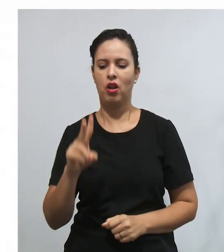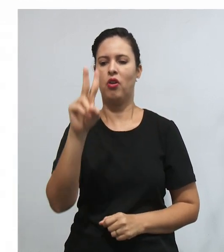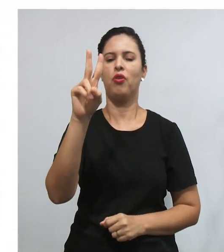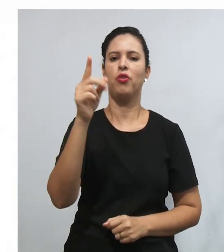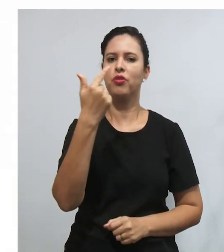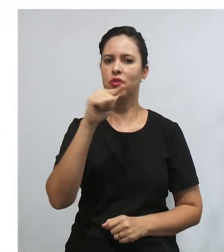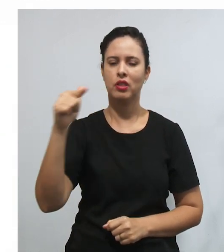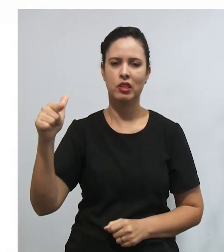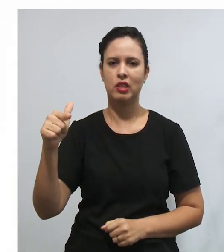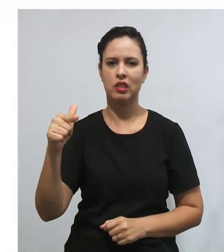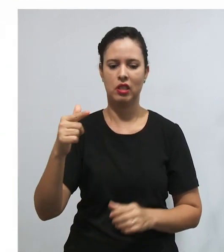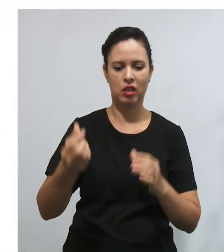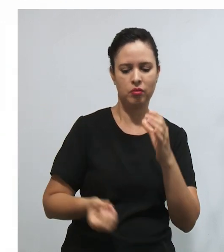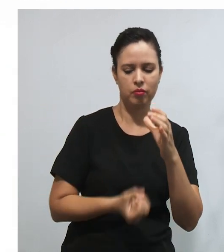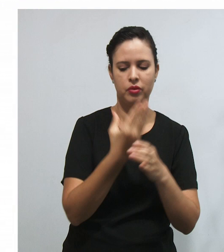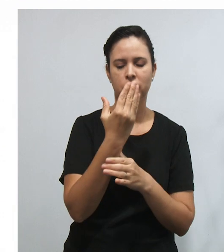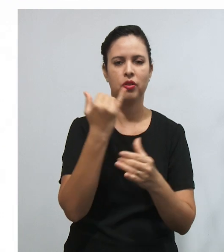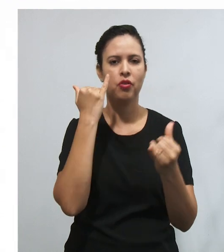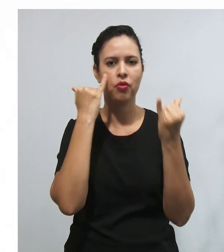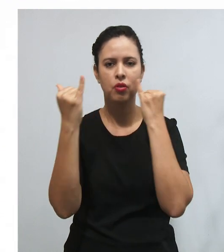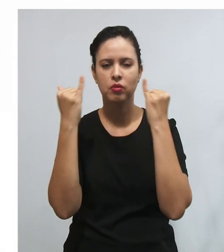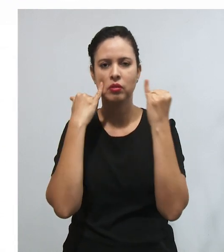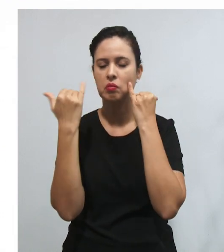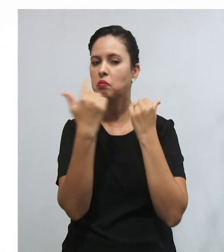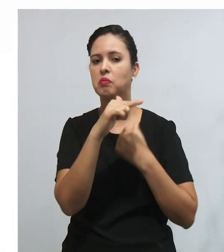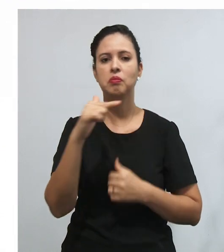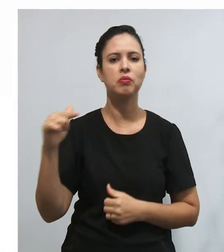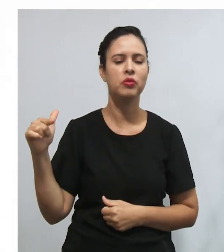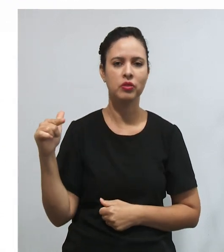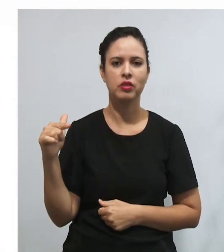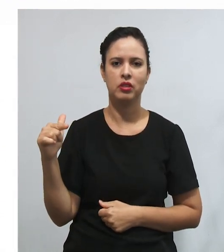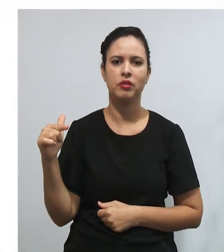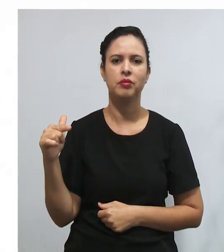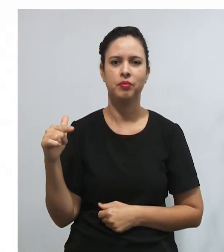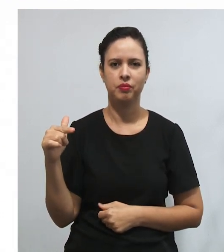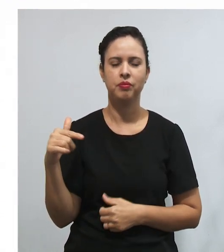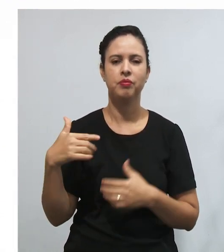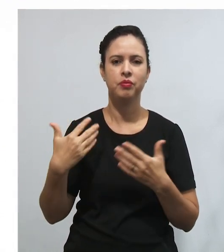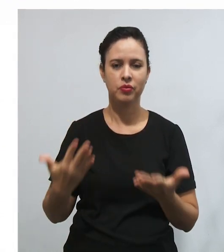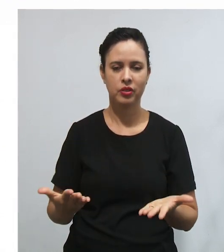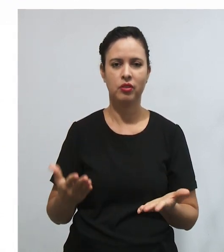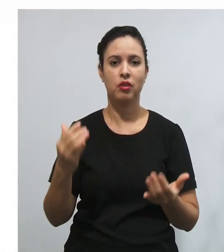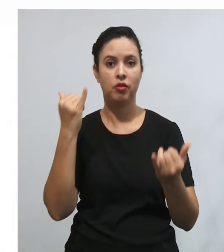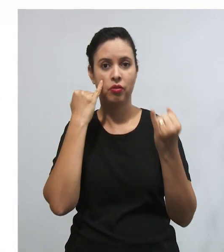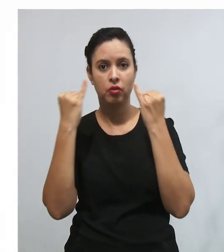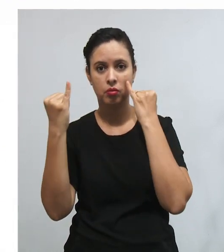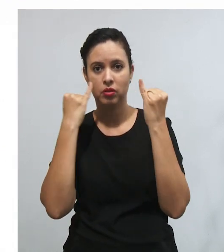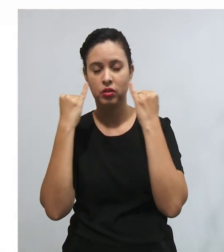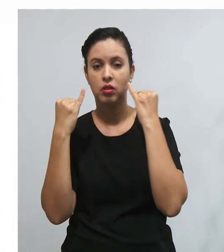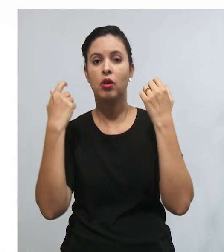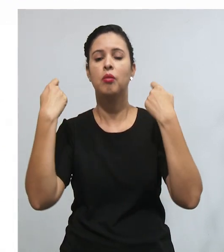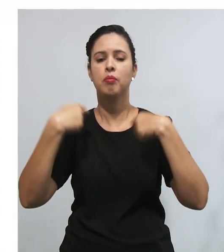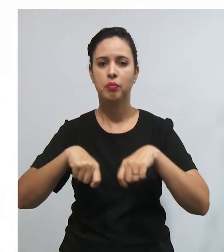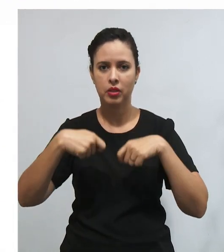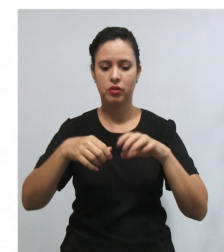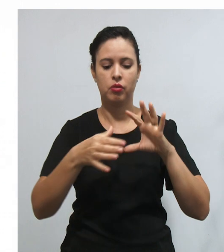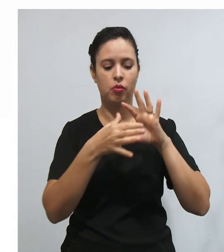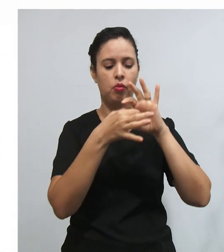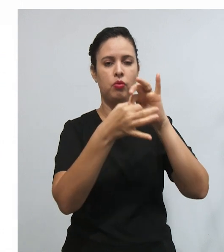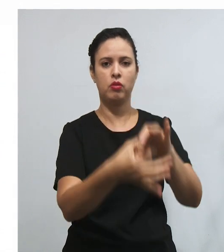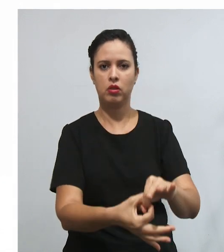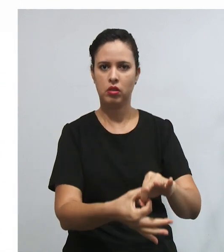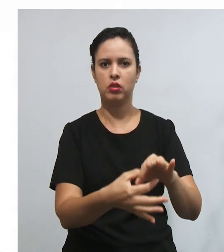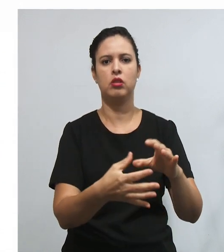não gera informação, né, para o gestor. Então, a informação ela precisa de todo um contexto, ela precisa de ter